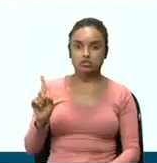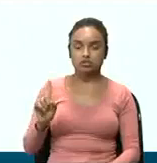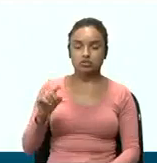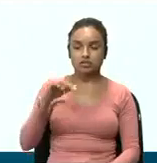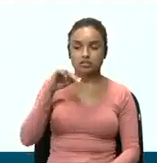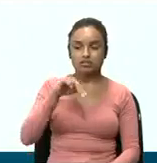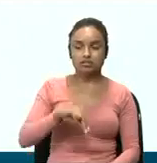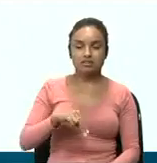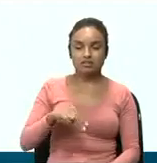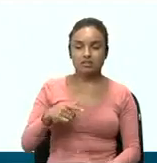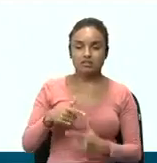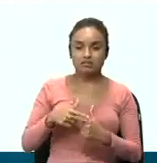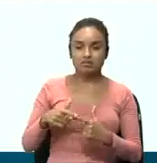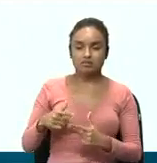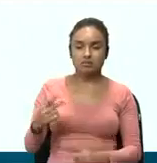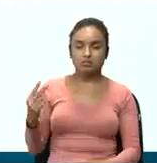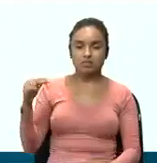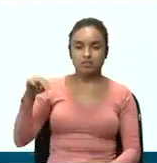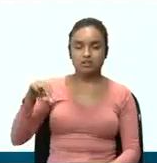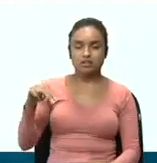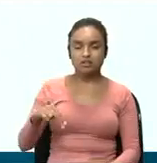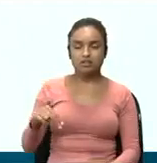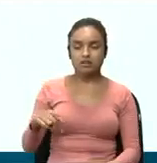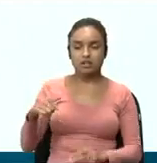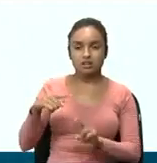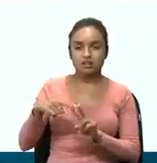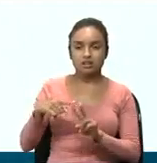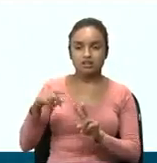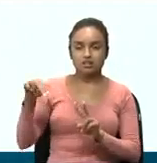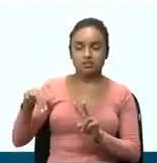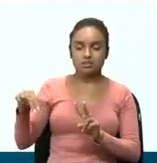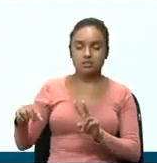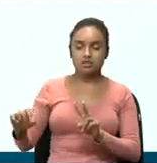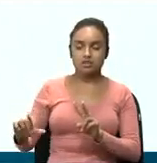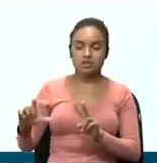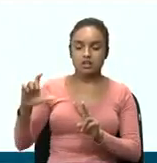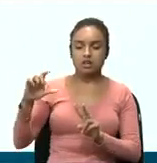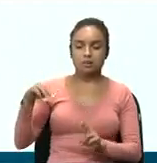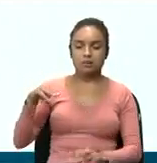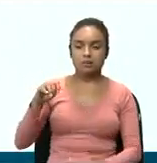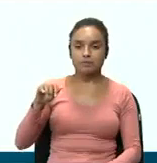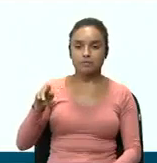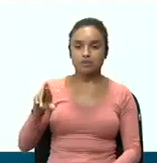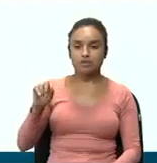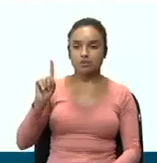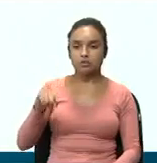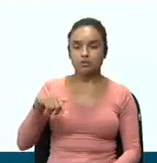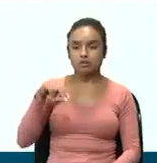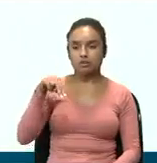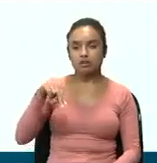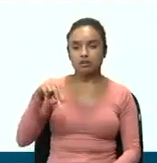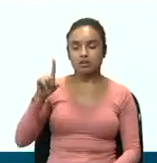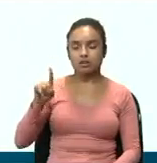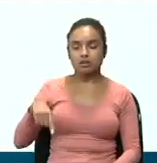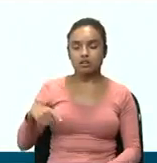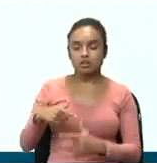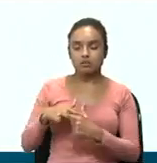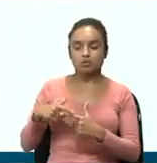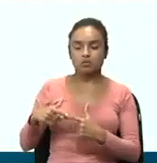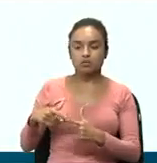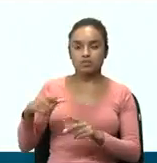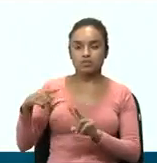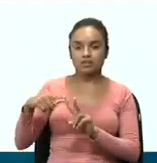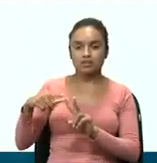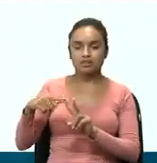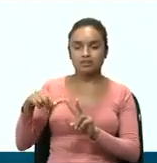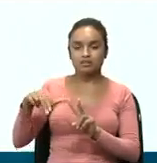por n vezes raiz de n é maior que n dividido por n mais raiz de n.